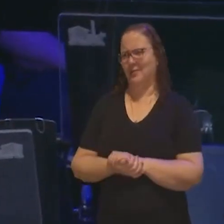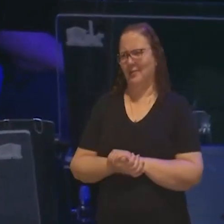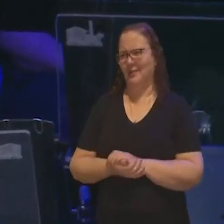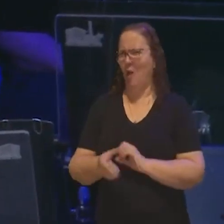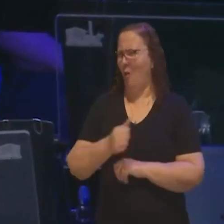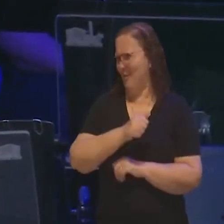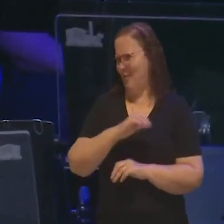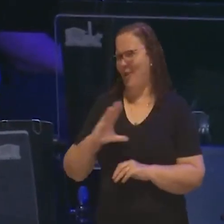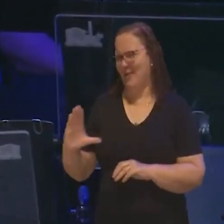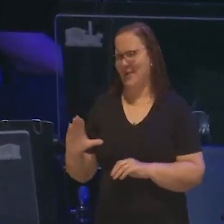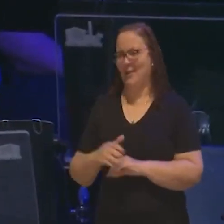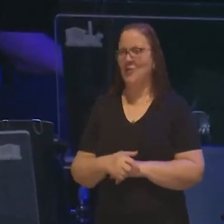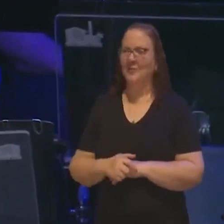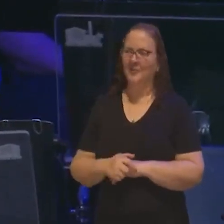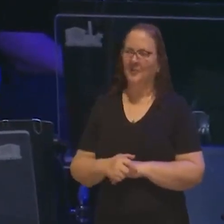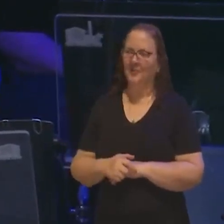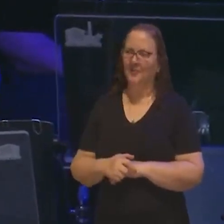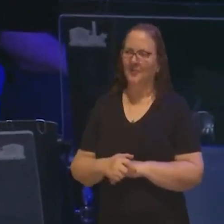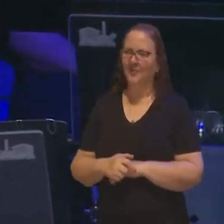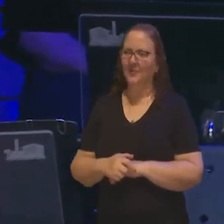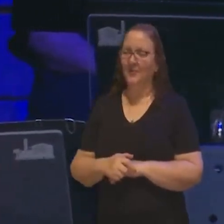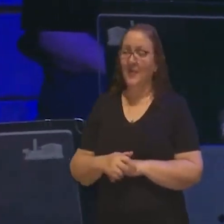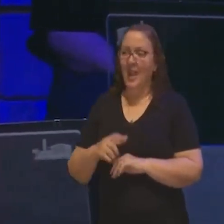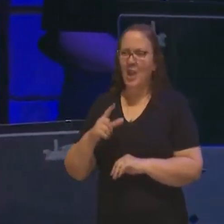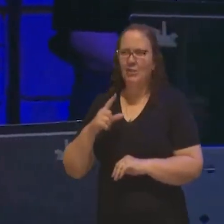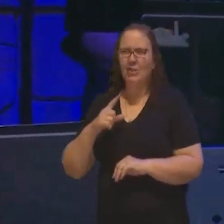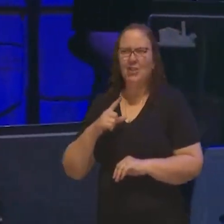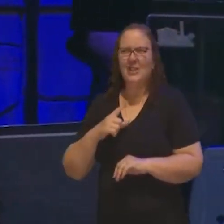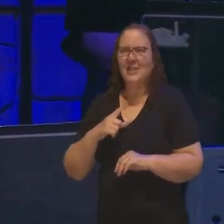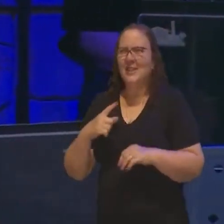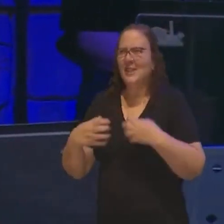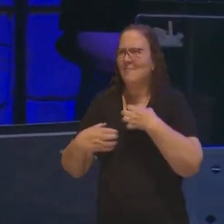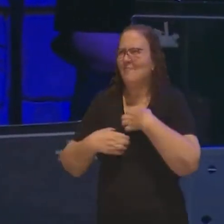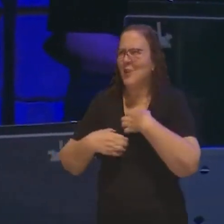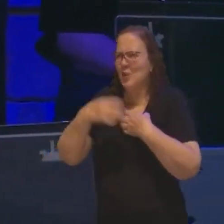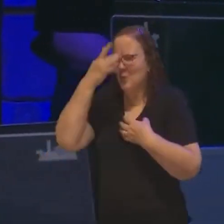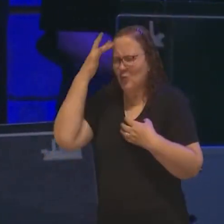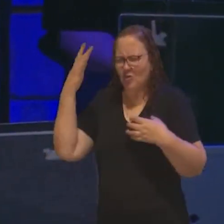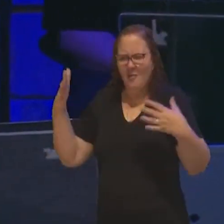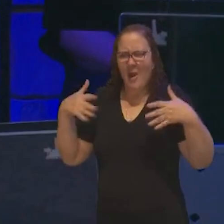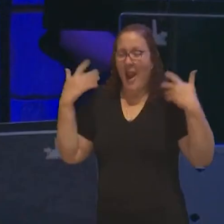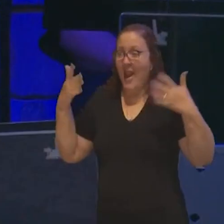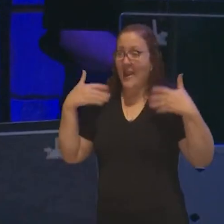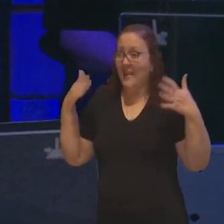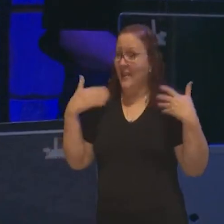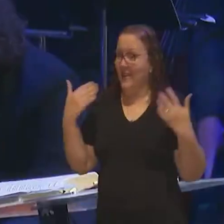jovem adolescente. Havia um clima de alegria naquela manhã.